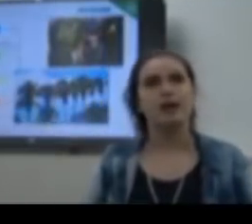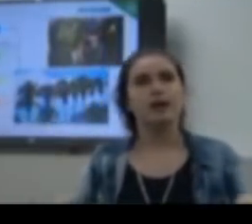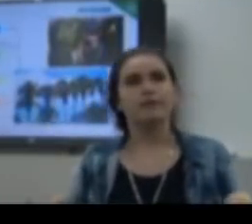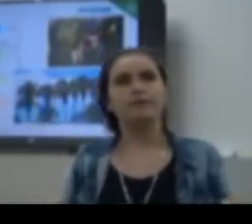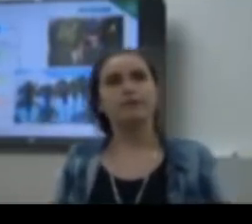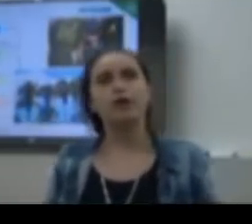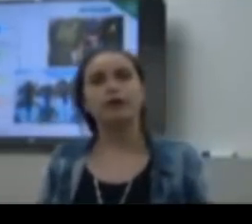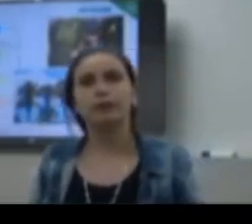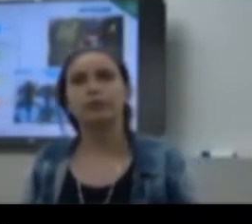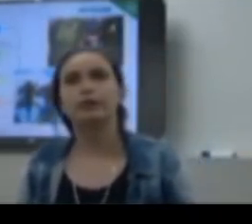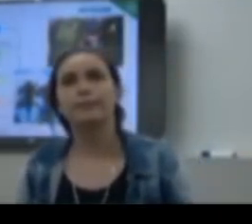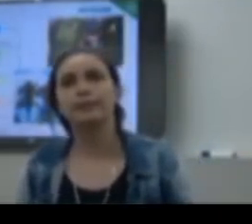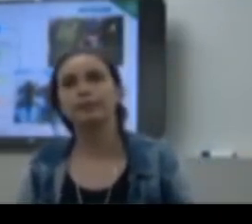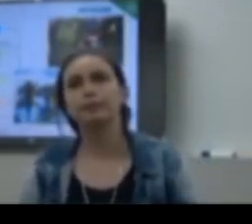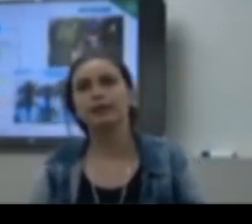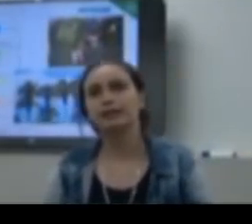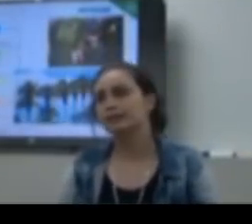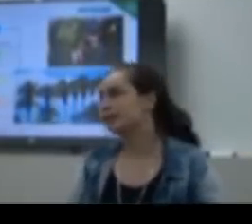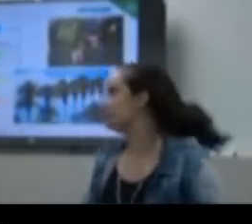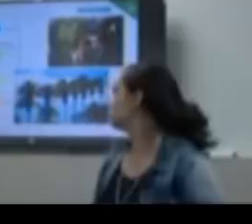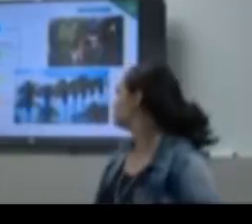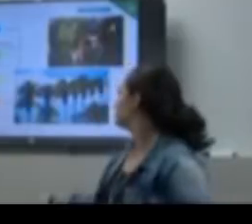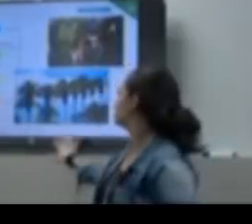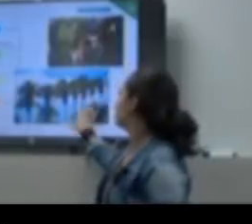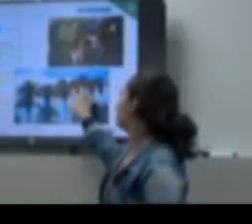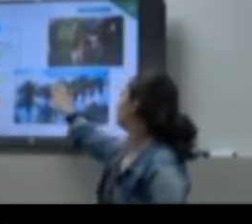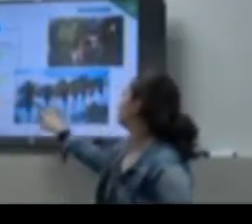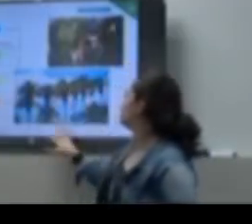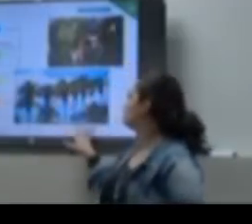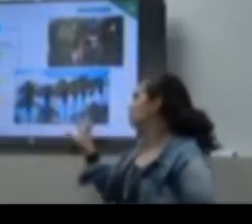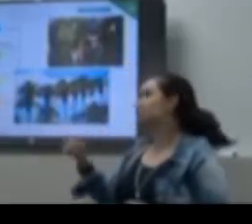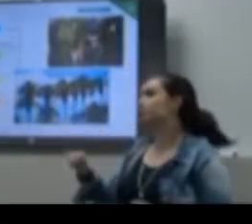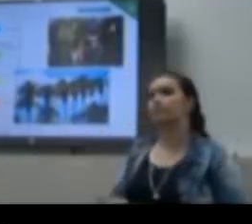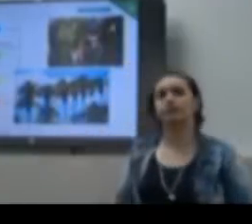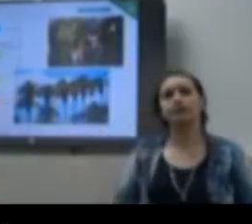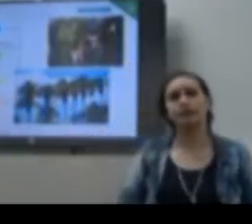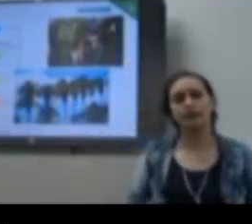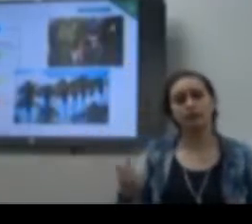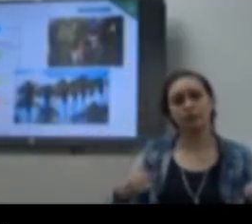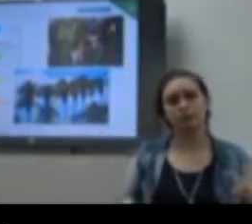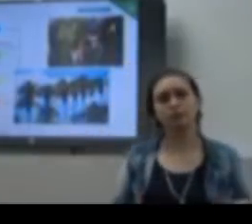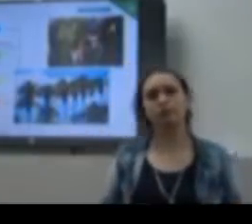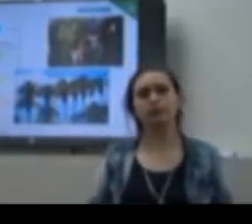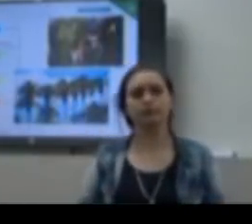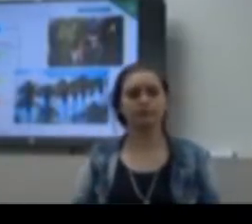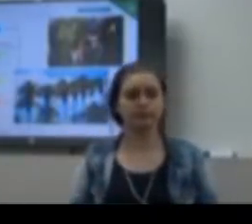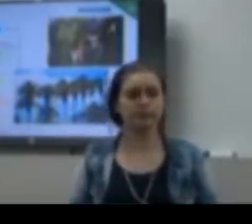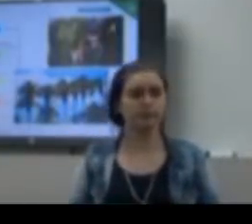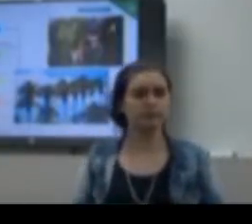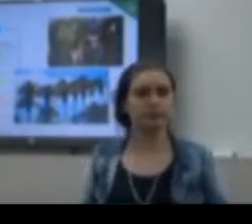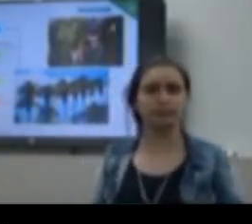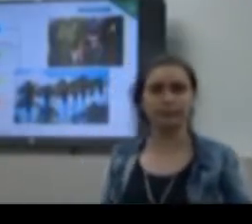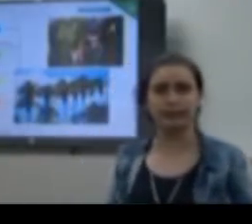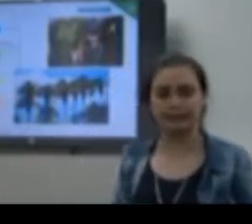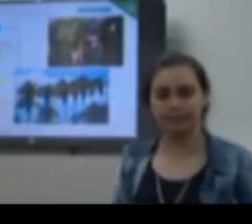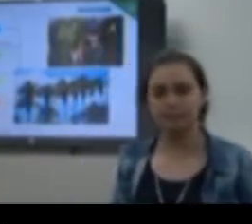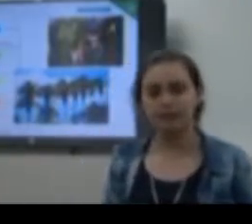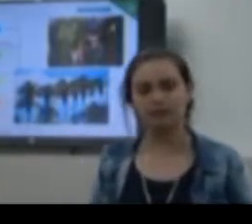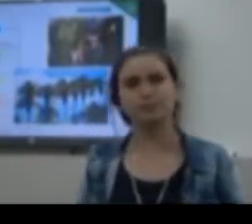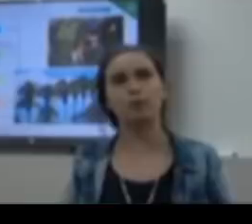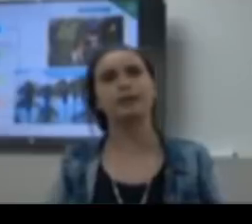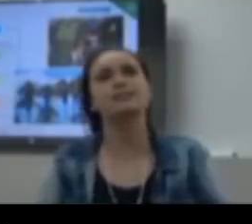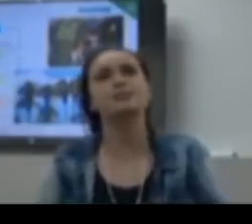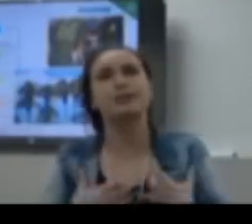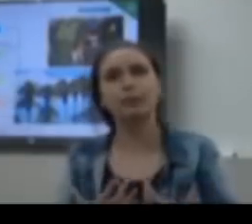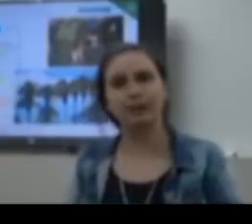domínios. Flora, o que predomina nessa região são as palmeiras, como a gente está vendo aqui e como a gente olhou na foto anterior também,